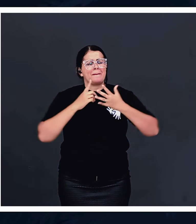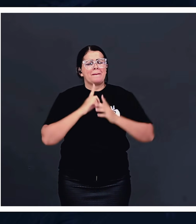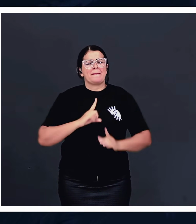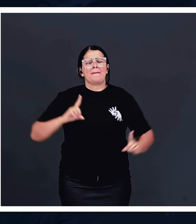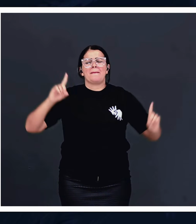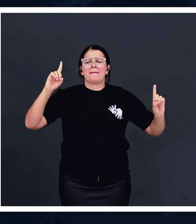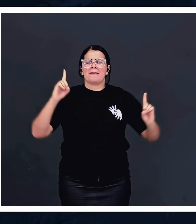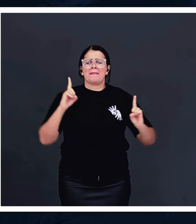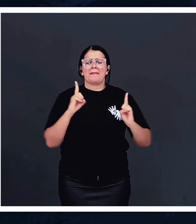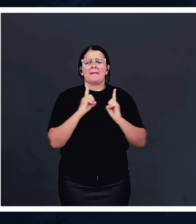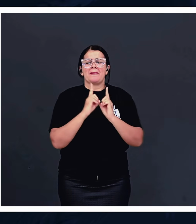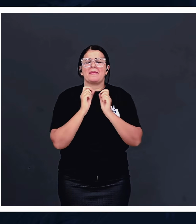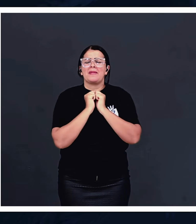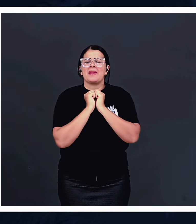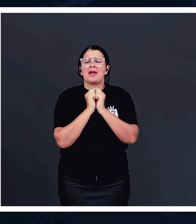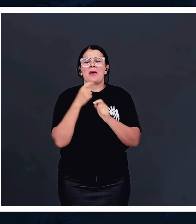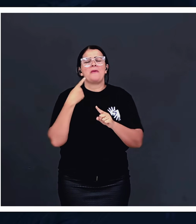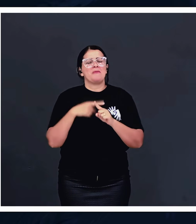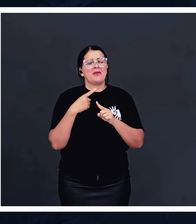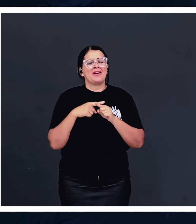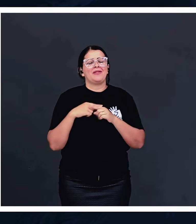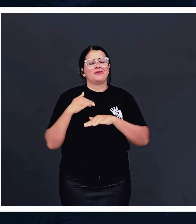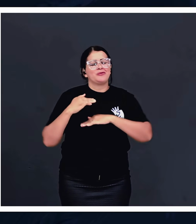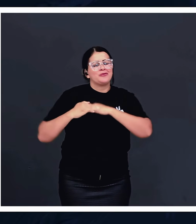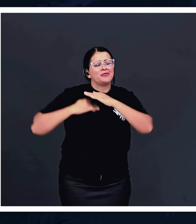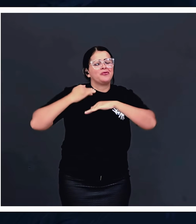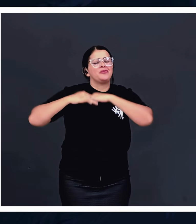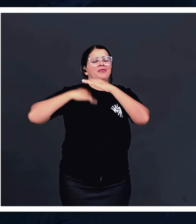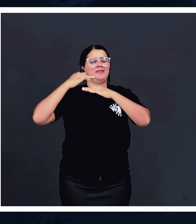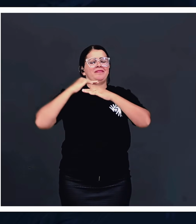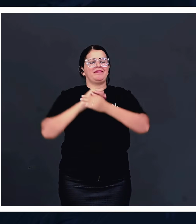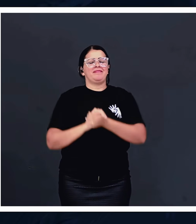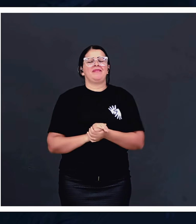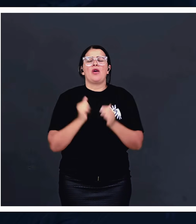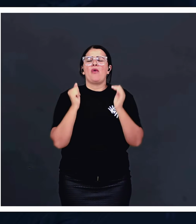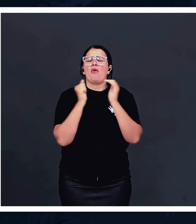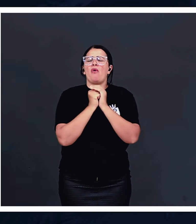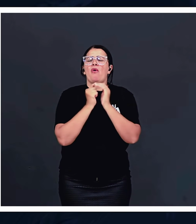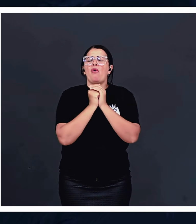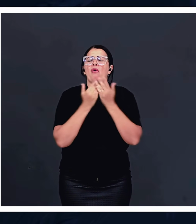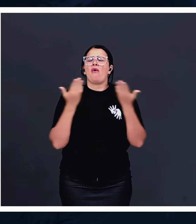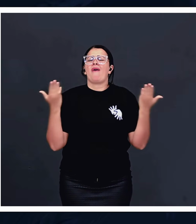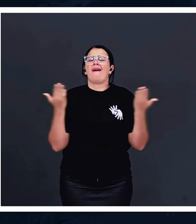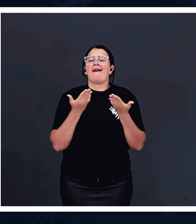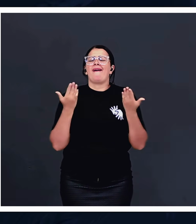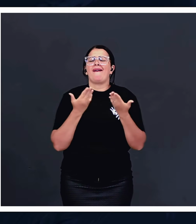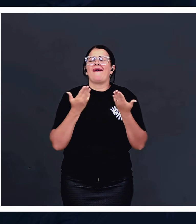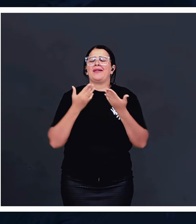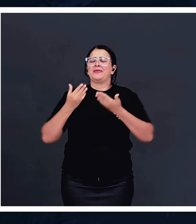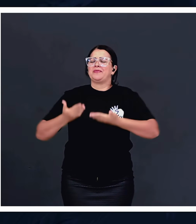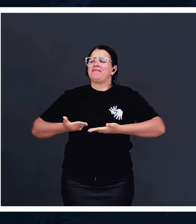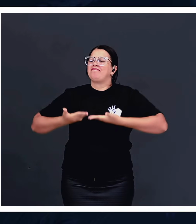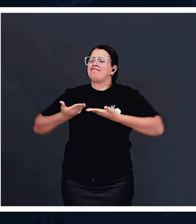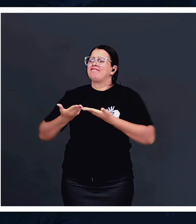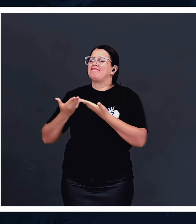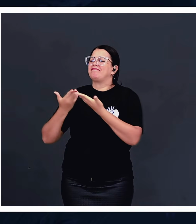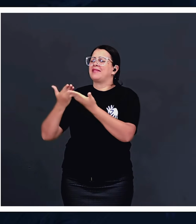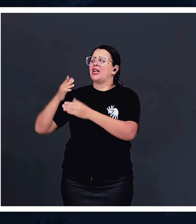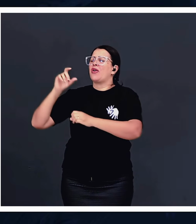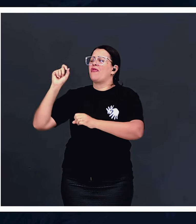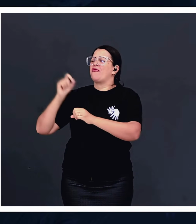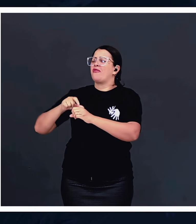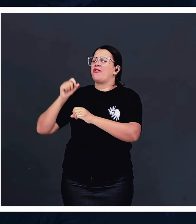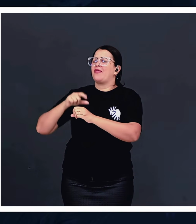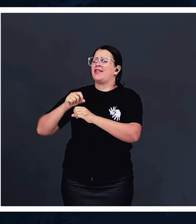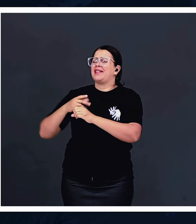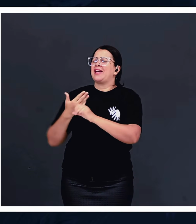presença, porque vêm frutificar. Eu oro, meu Deus, consagrando a Ti as nossas ofertas,